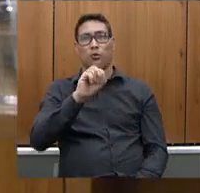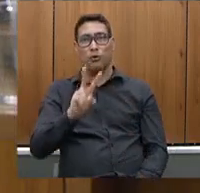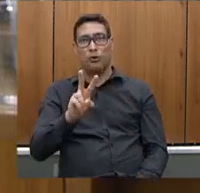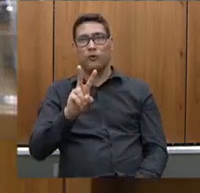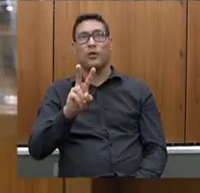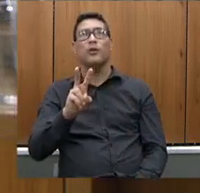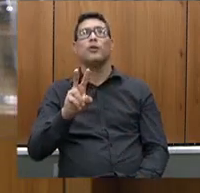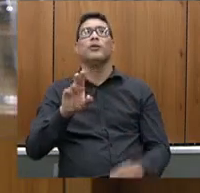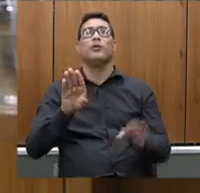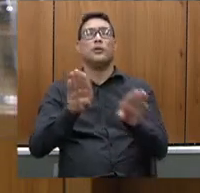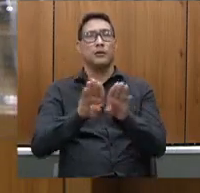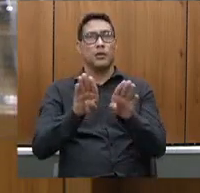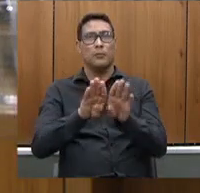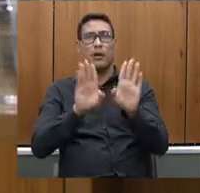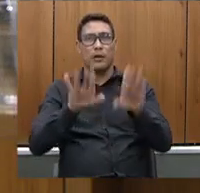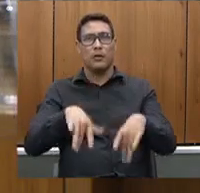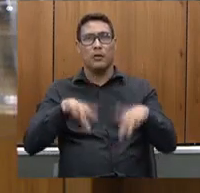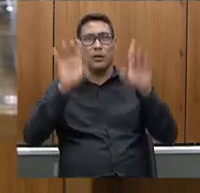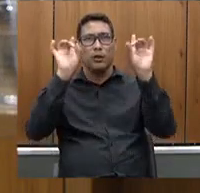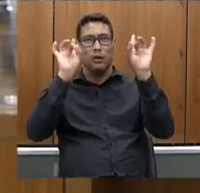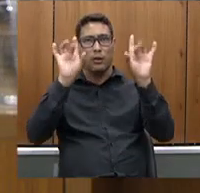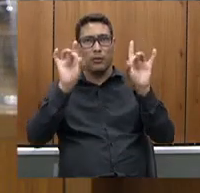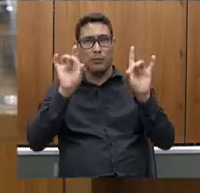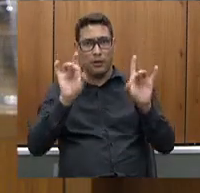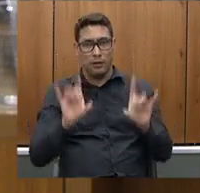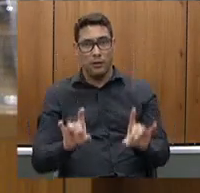e de forma muito especial